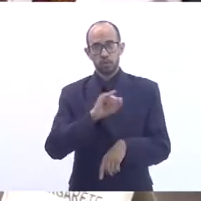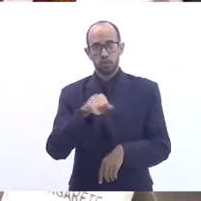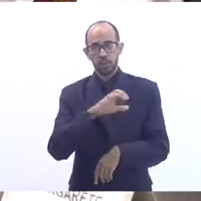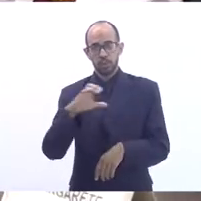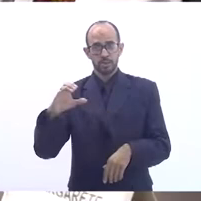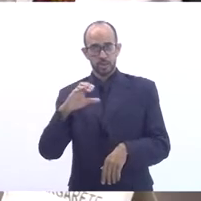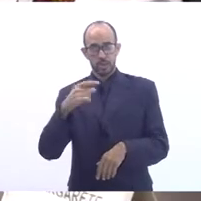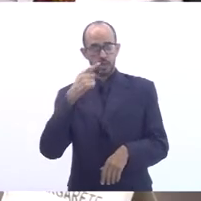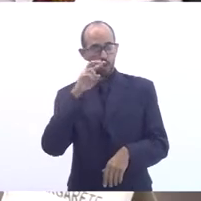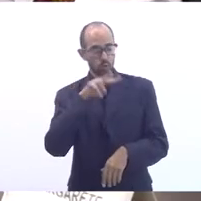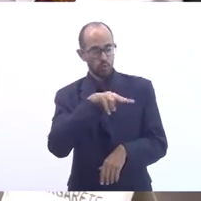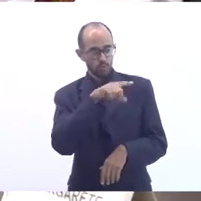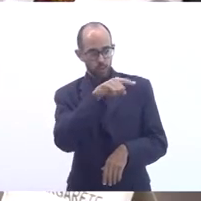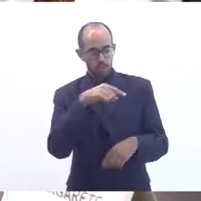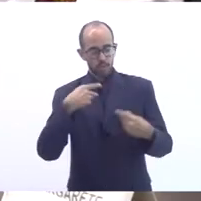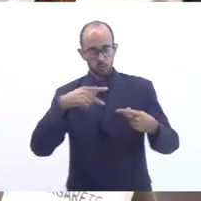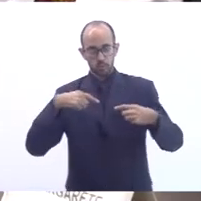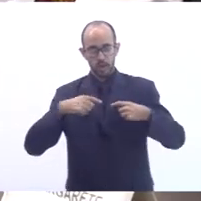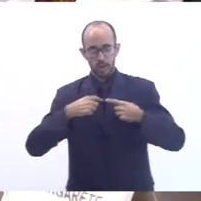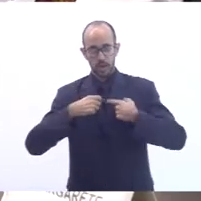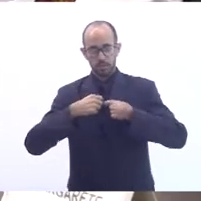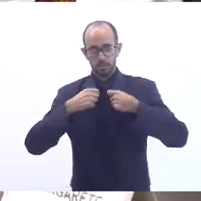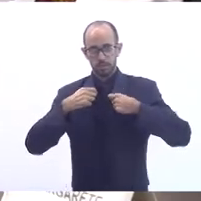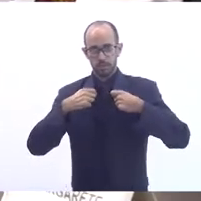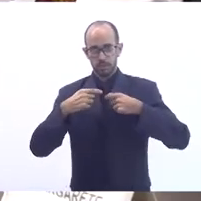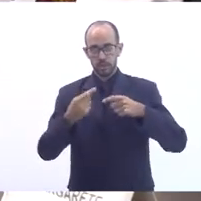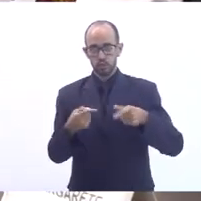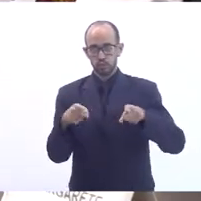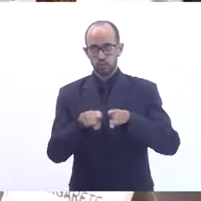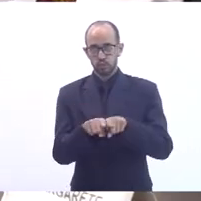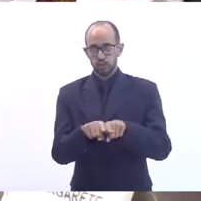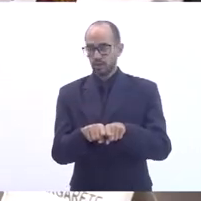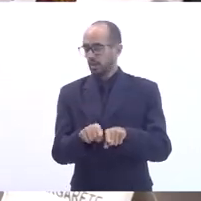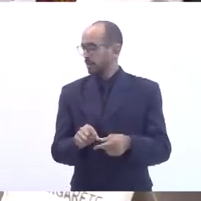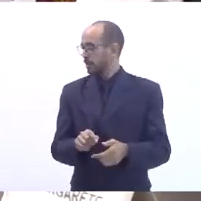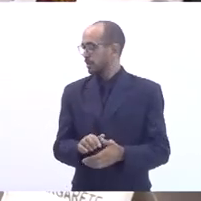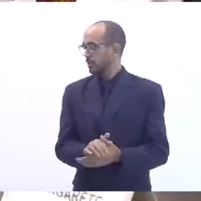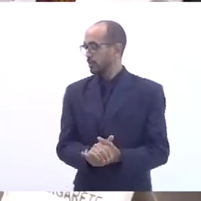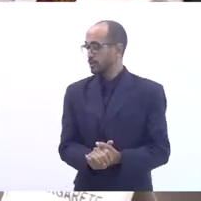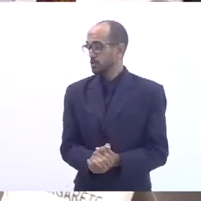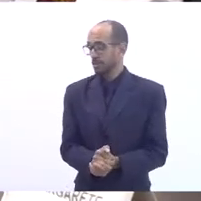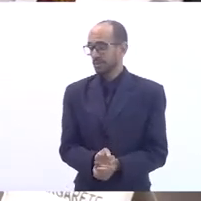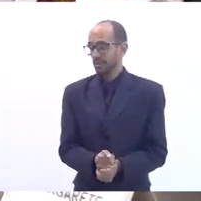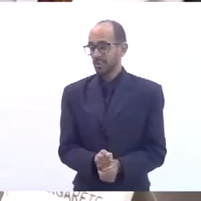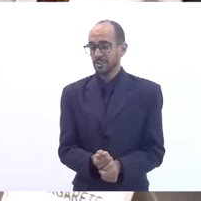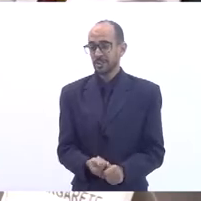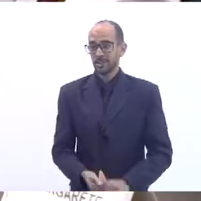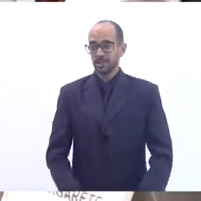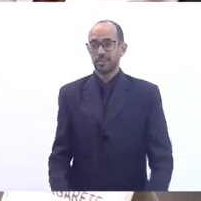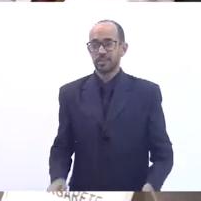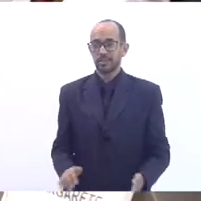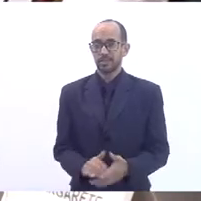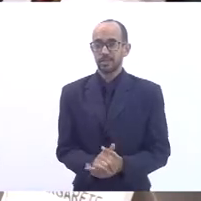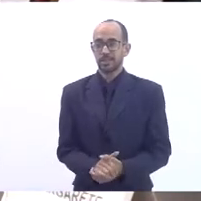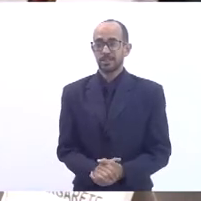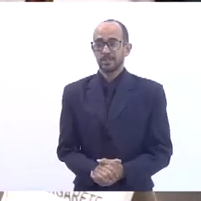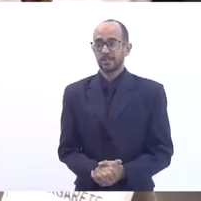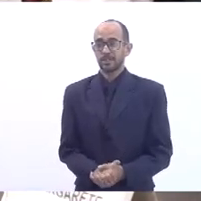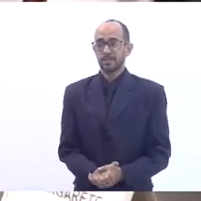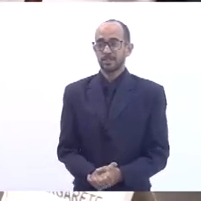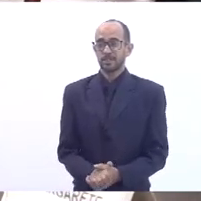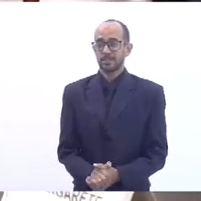aliada de várias lutas pelos direitos dos Estudantes e contra a militarização da Faetec